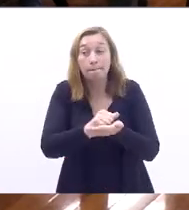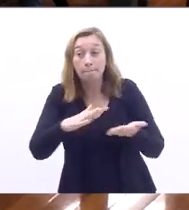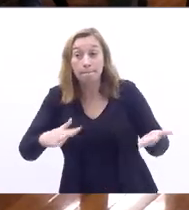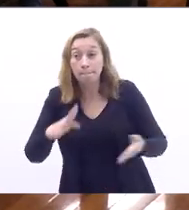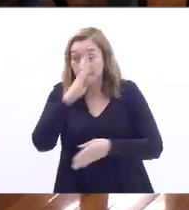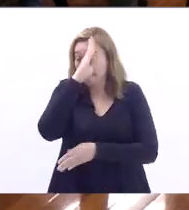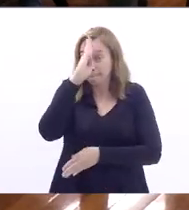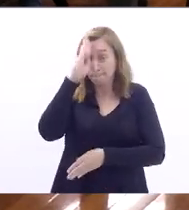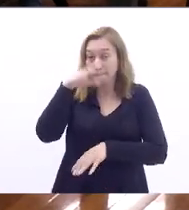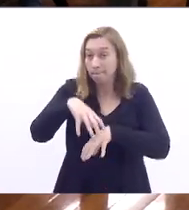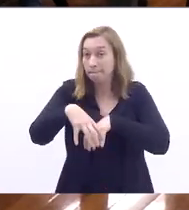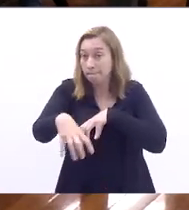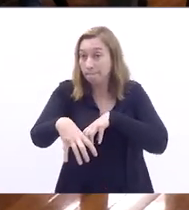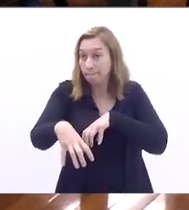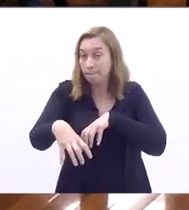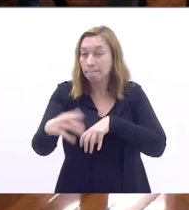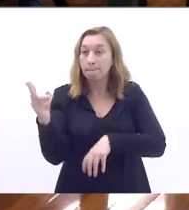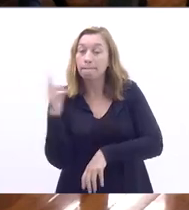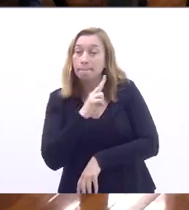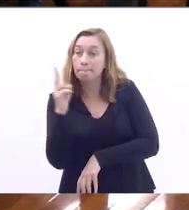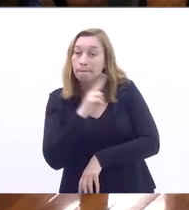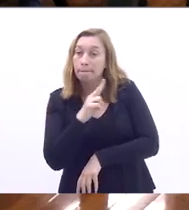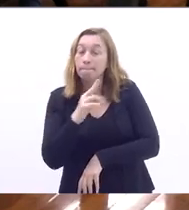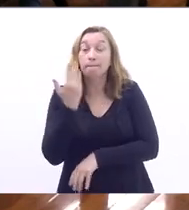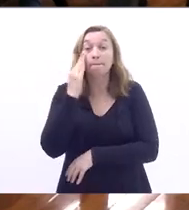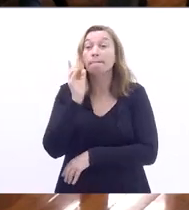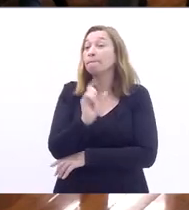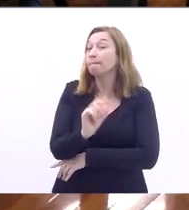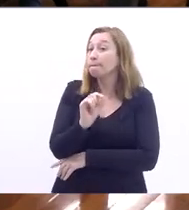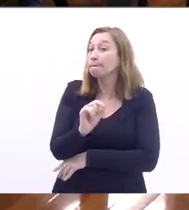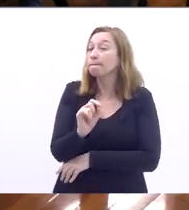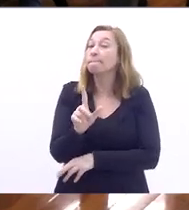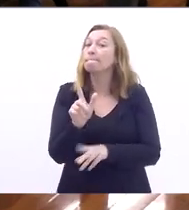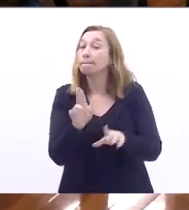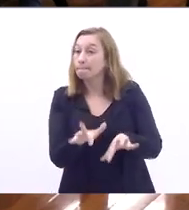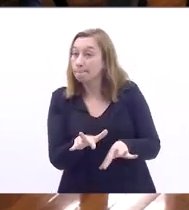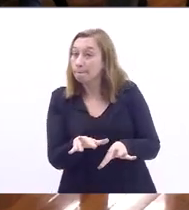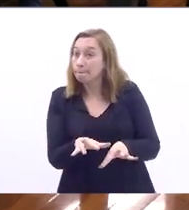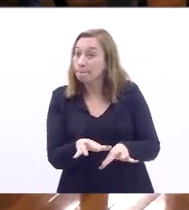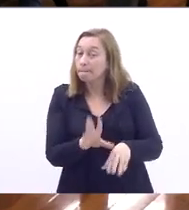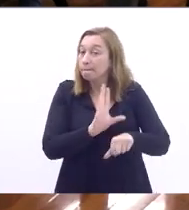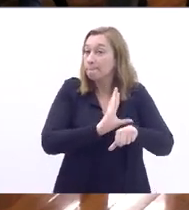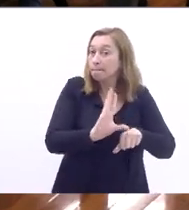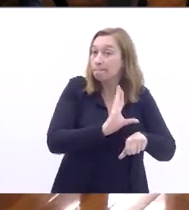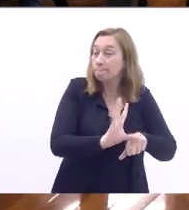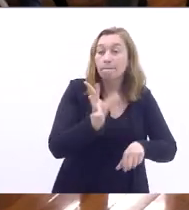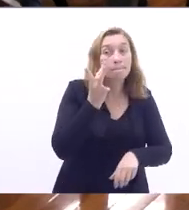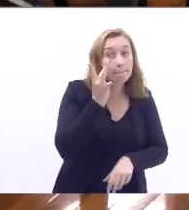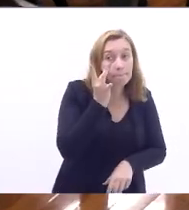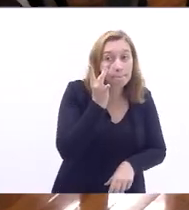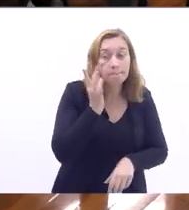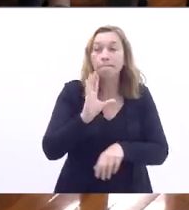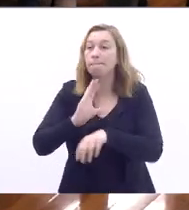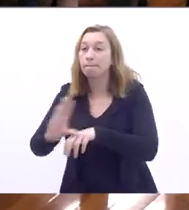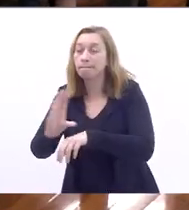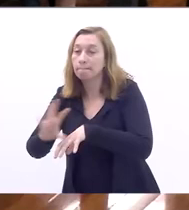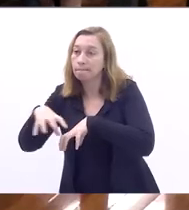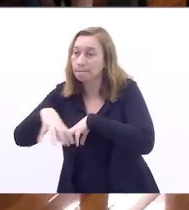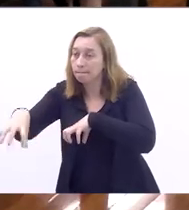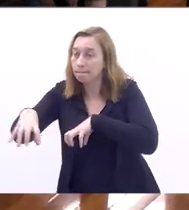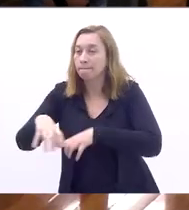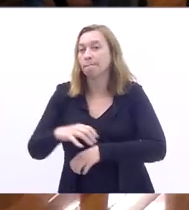atividades acadêmicas remotas emergenciais a gente entende que é uma diferença entre um curso presencial e um curso